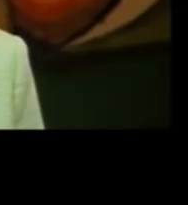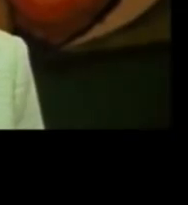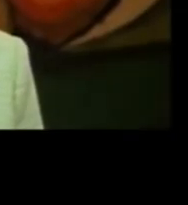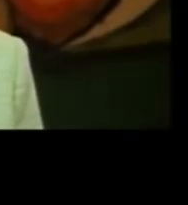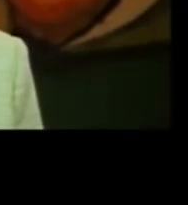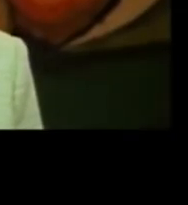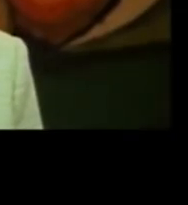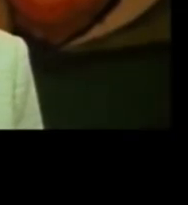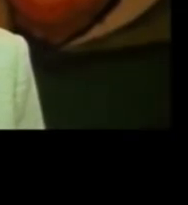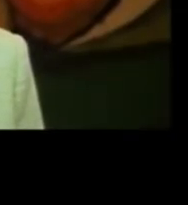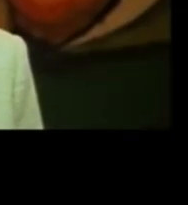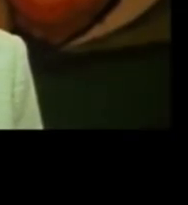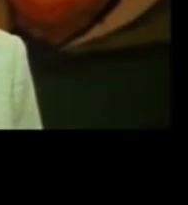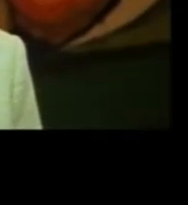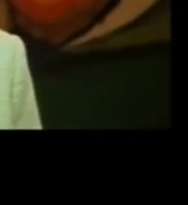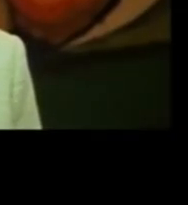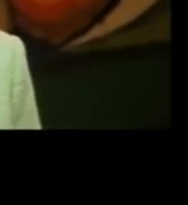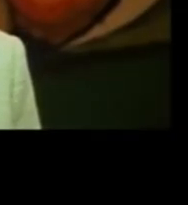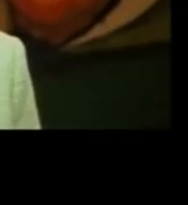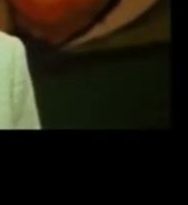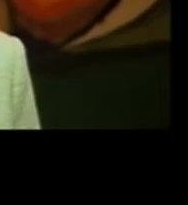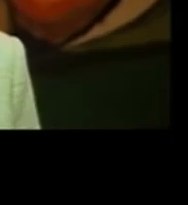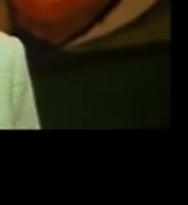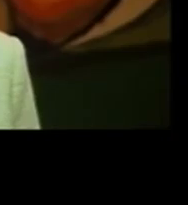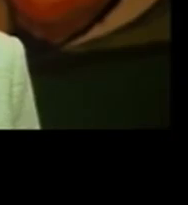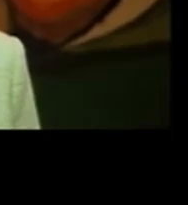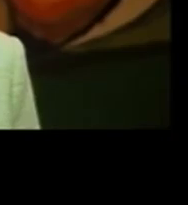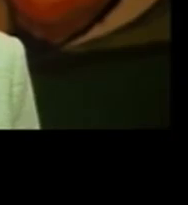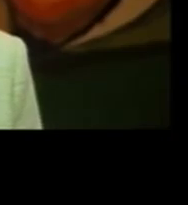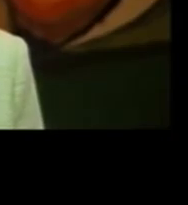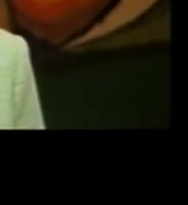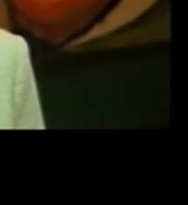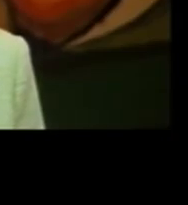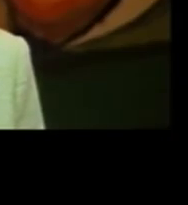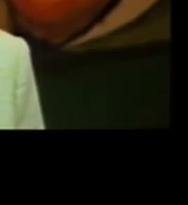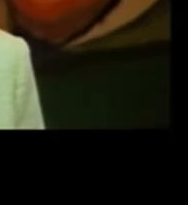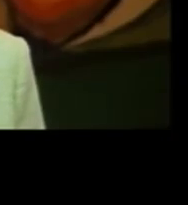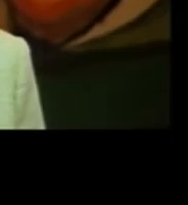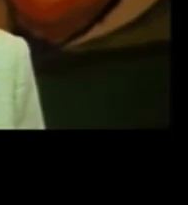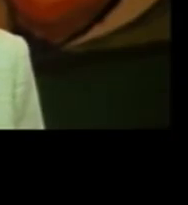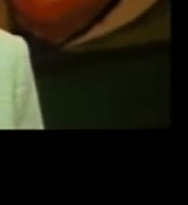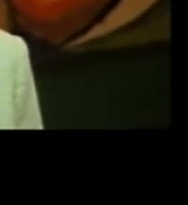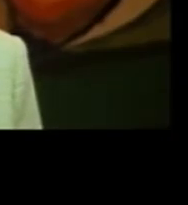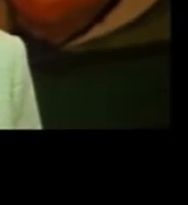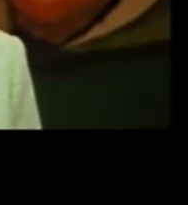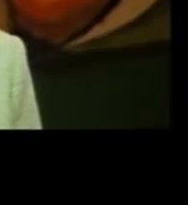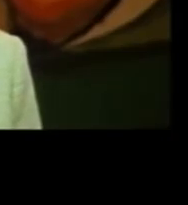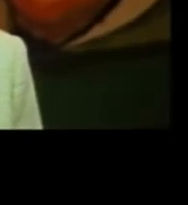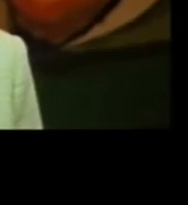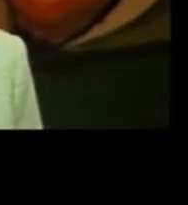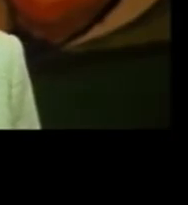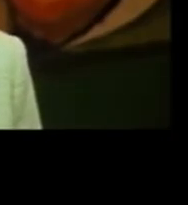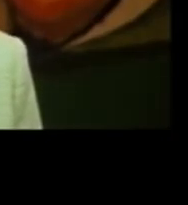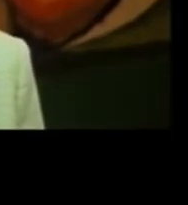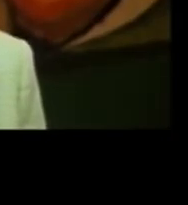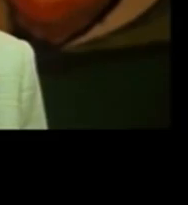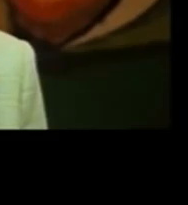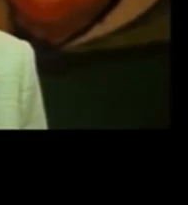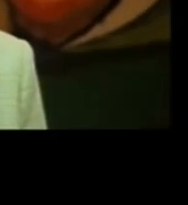na preservação. Segundo, nós estamos também começando a fazer o registro da diversidade